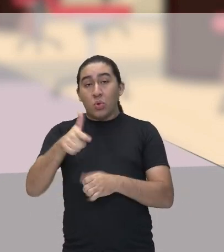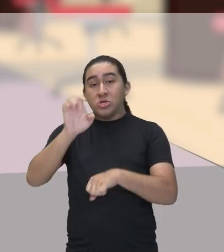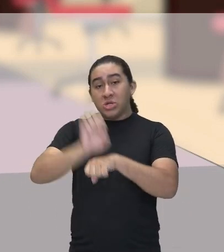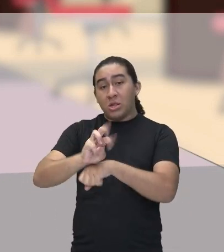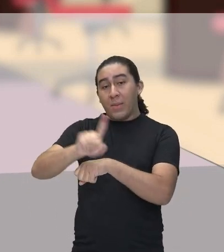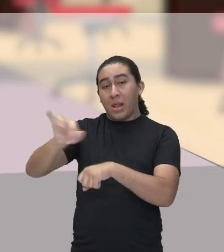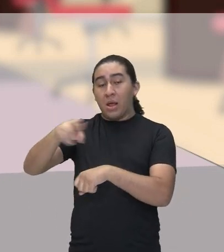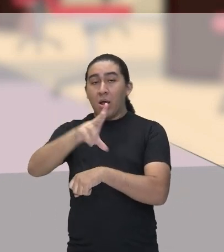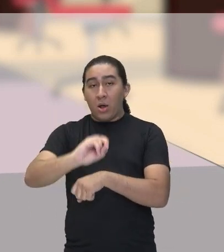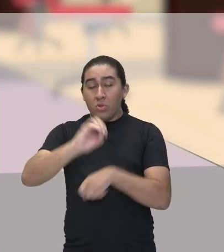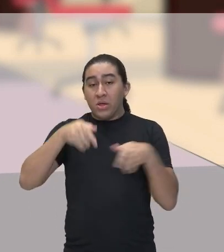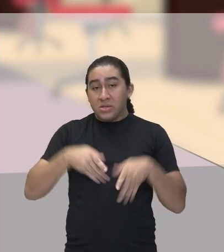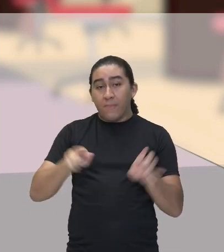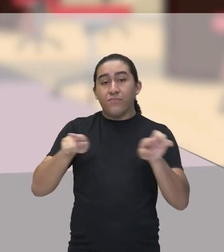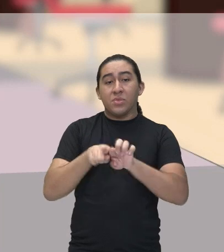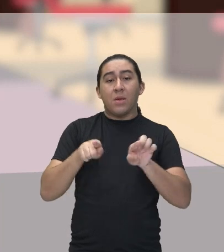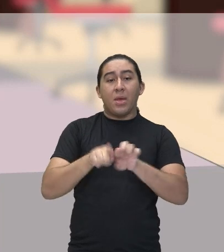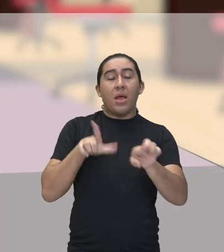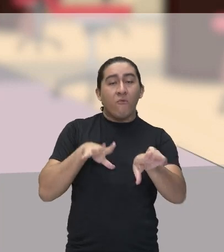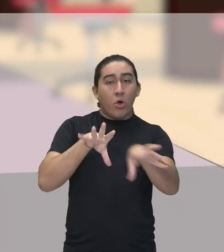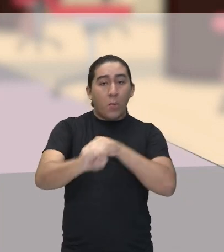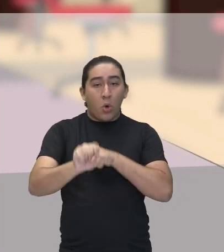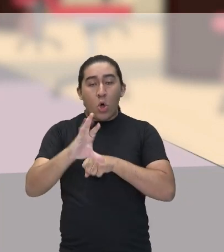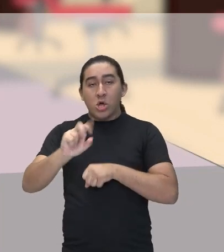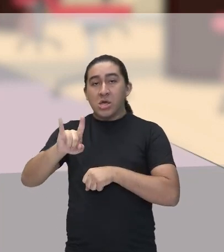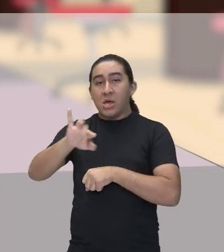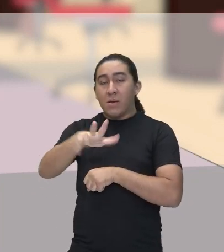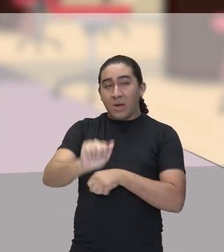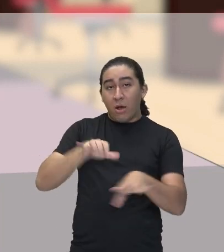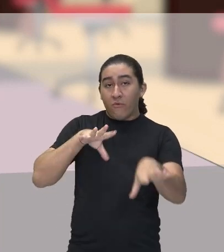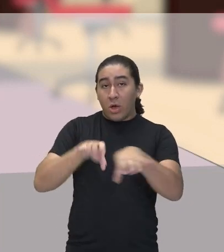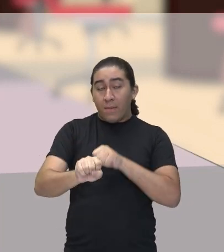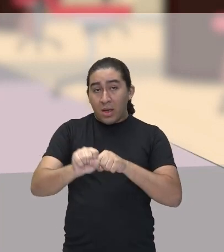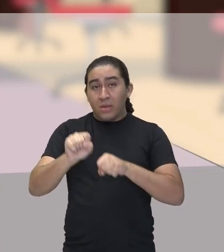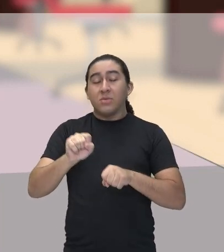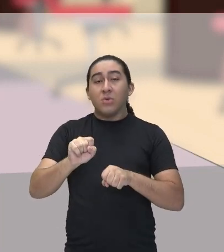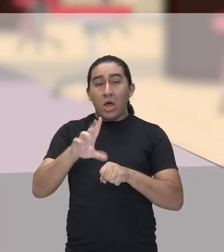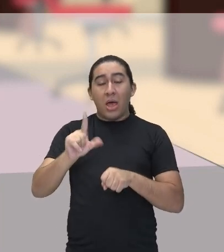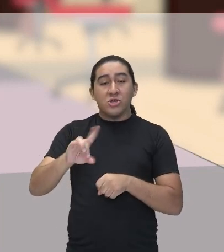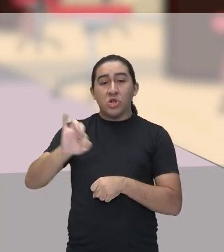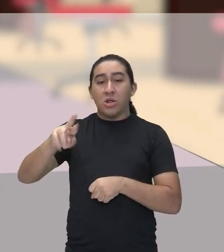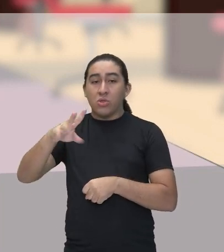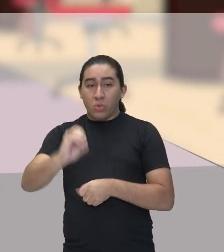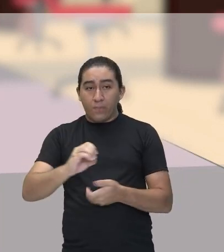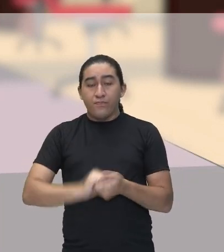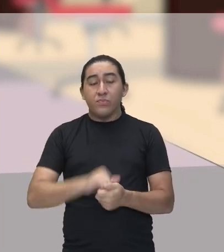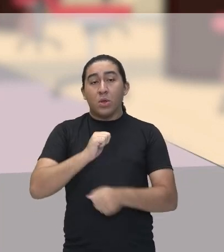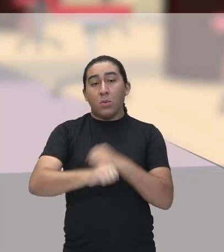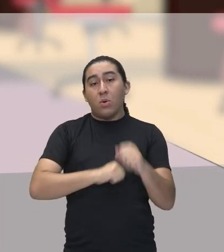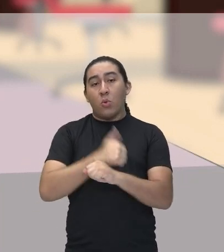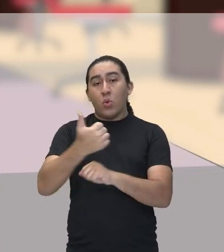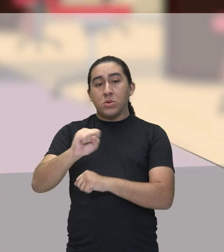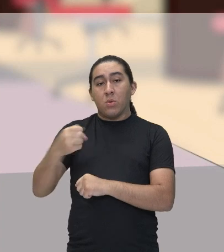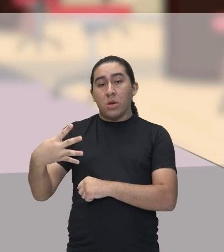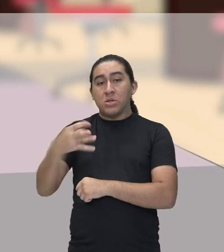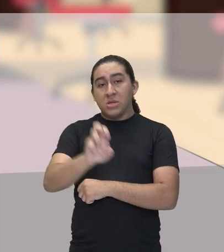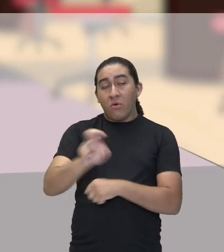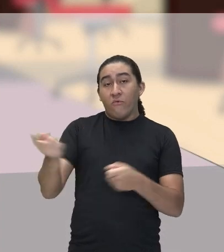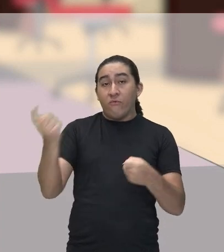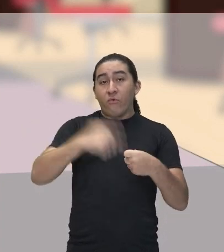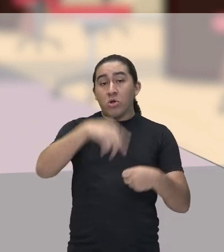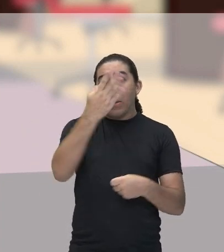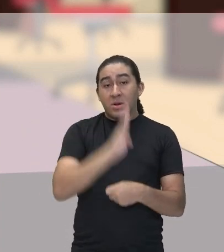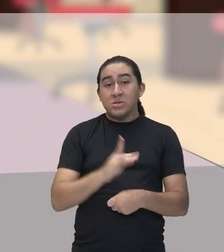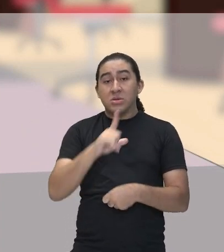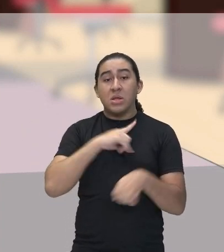e completou-os em Coimbra, onde cursou Direito. Em 1845, voltou ao Brasil e trouxe na